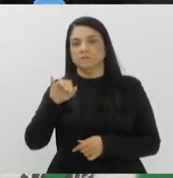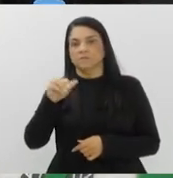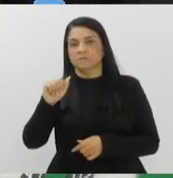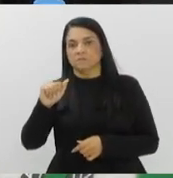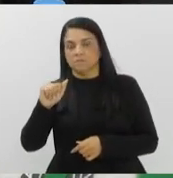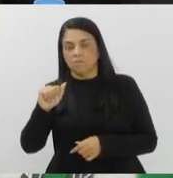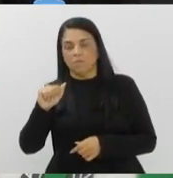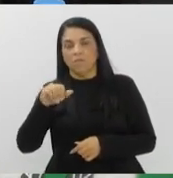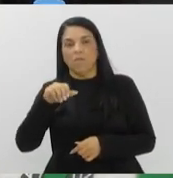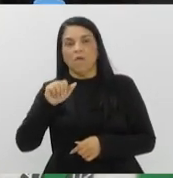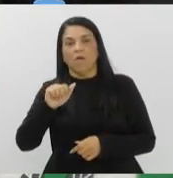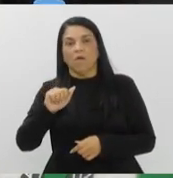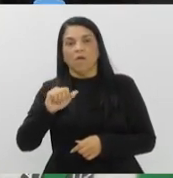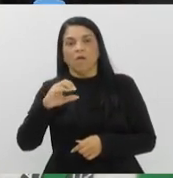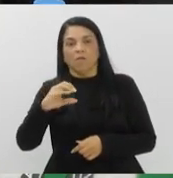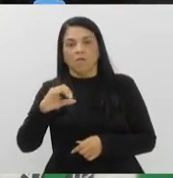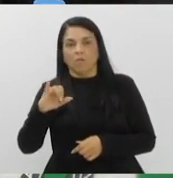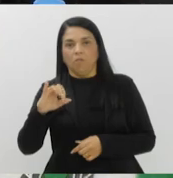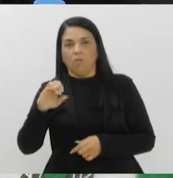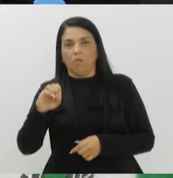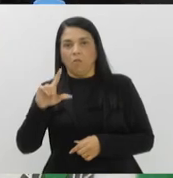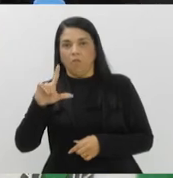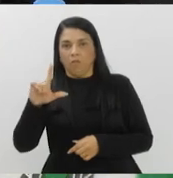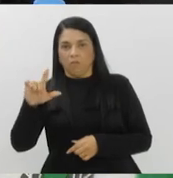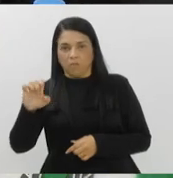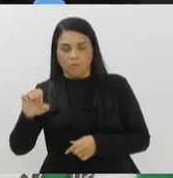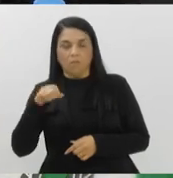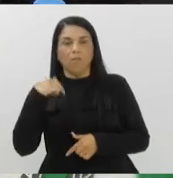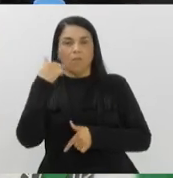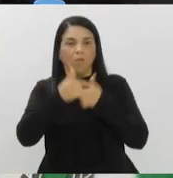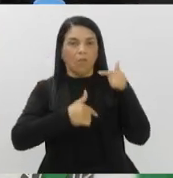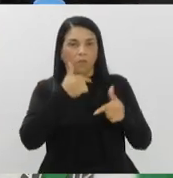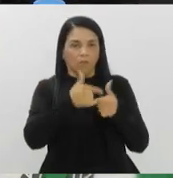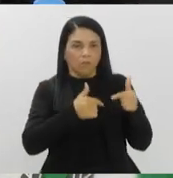sua atuação também muito marcada